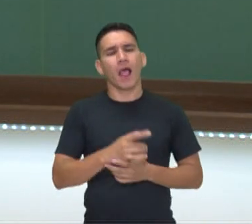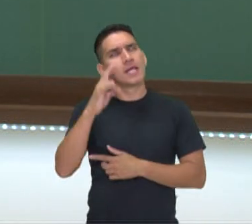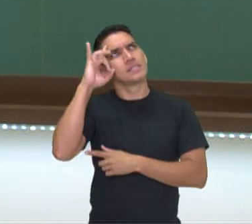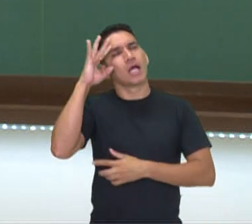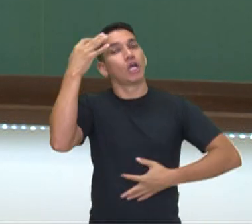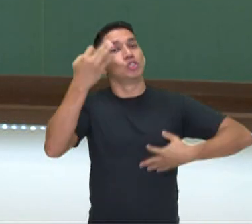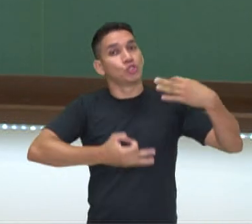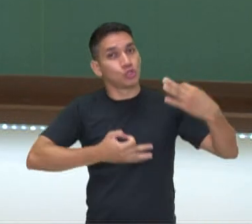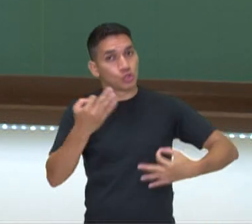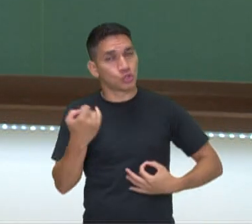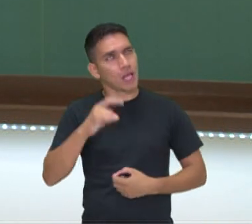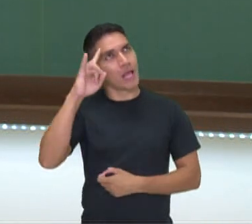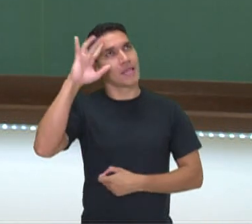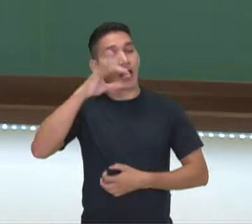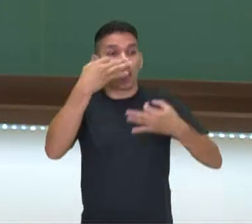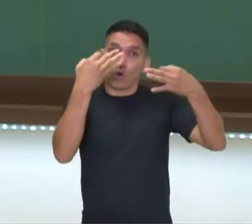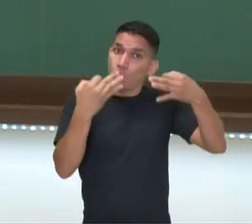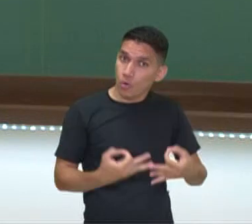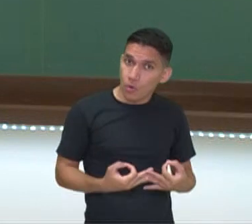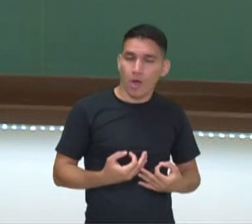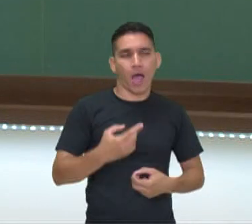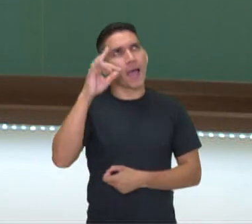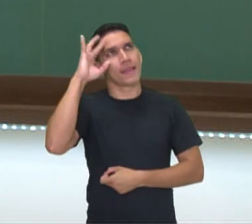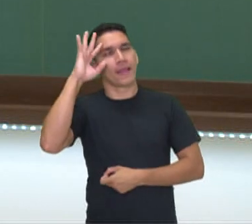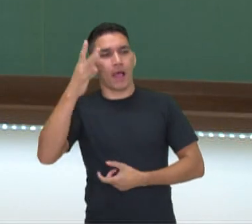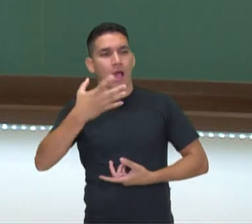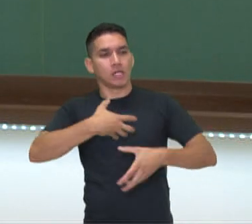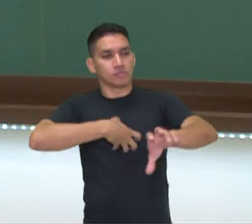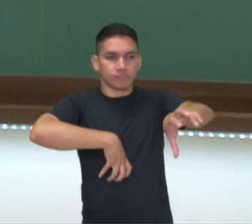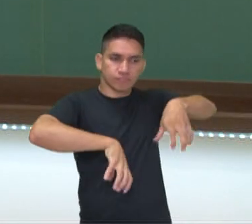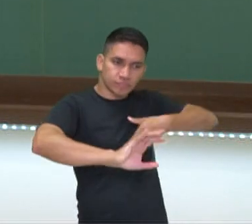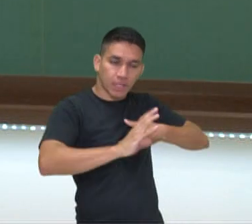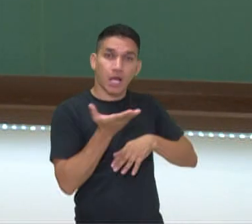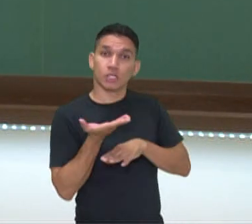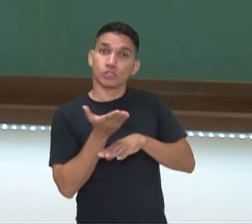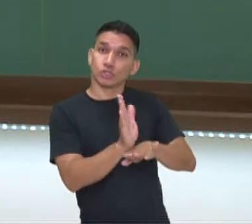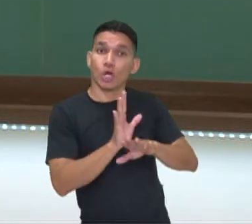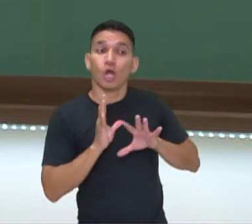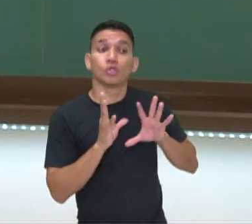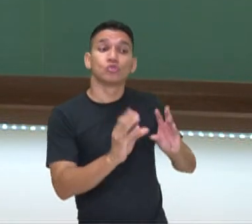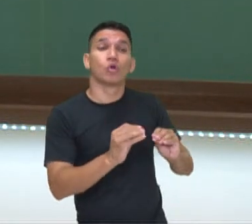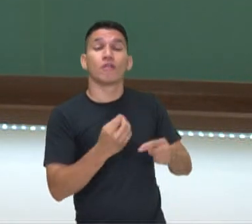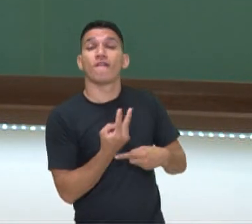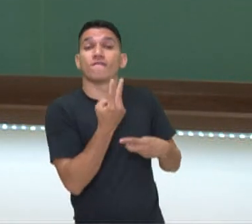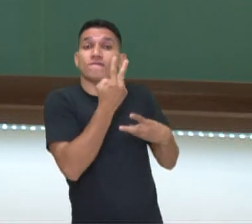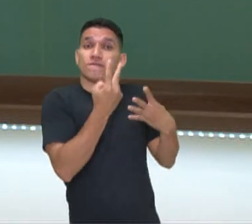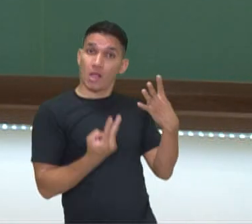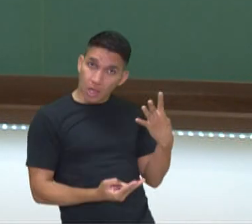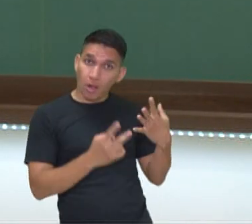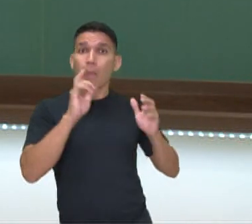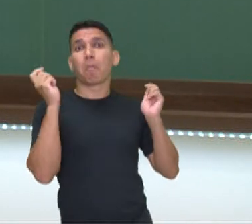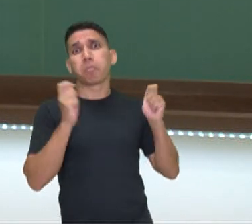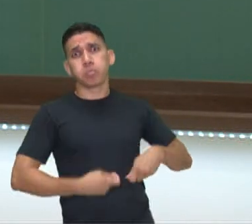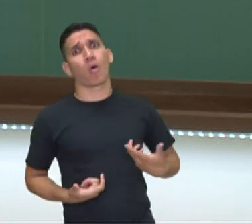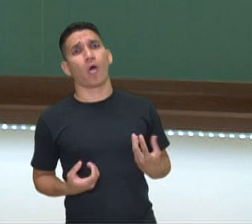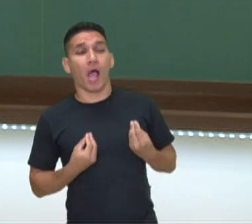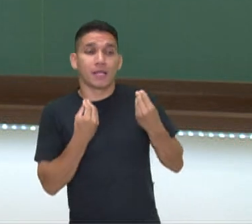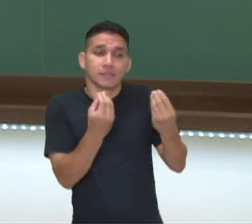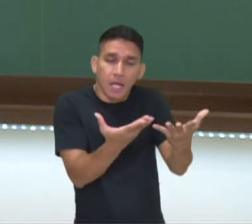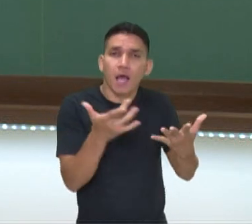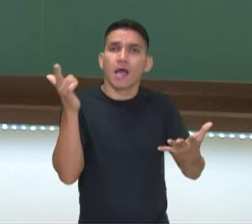de honestidade, a ideia de empatia, de solidariedade, todos esses valores são valores que podem ser